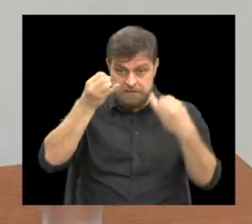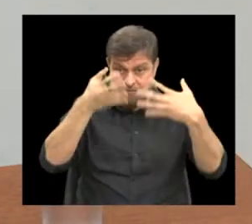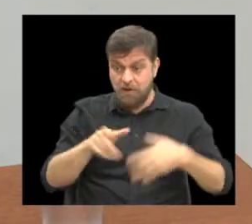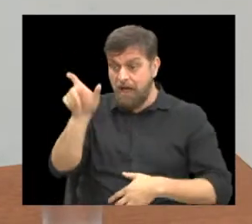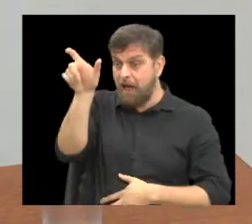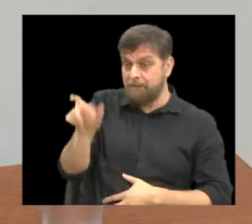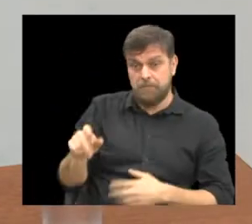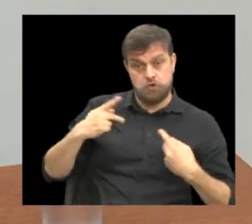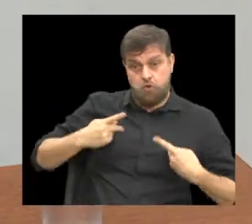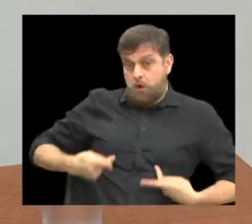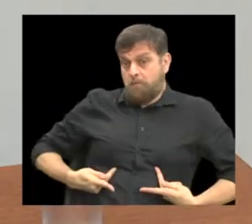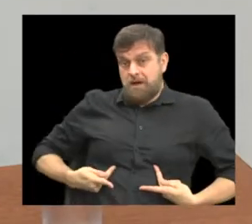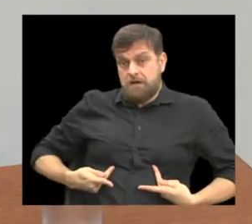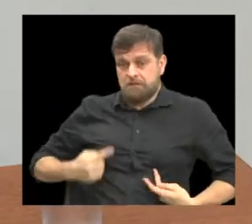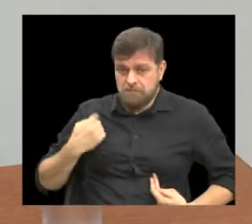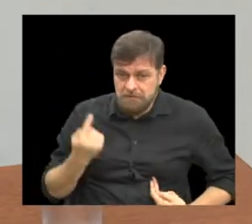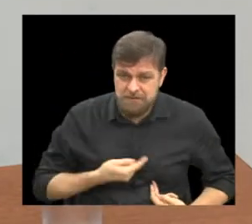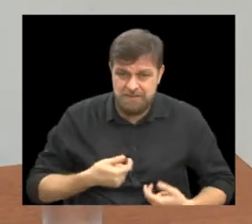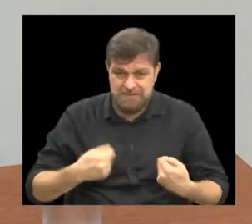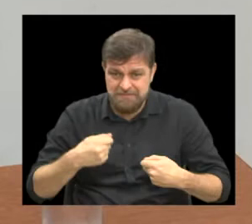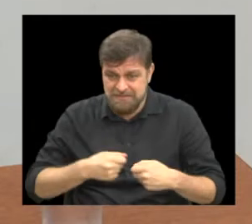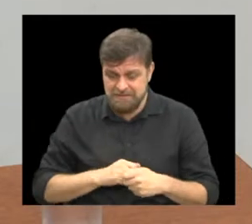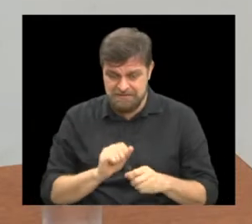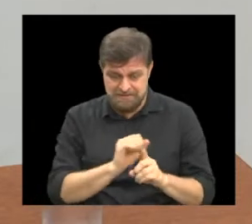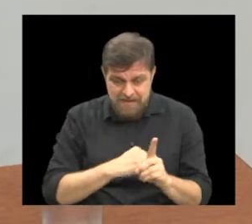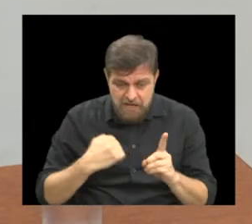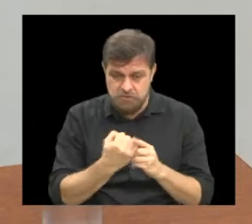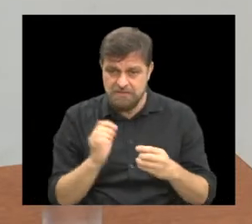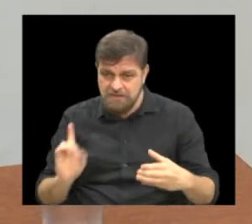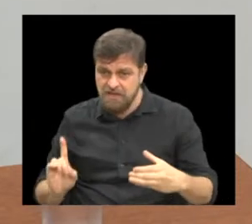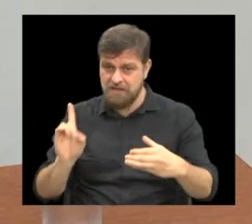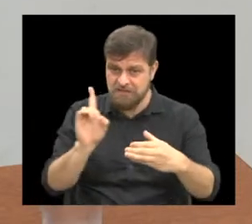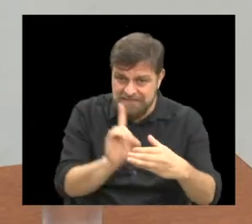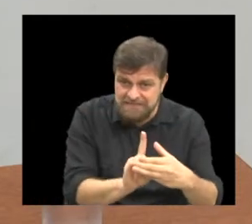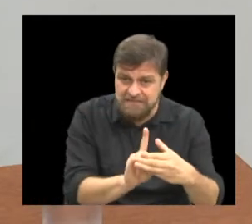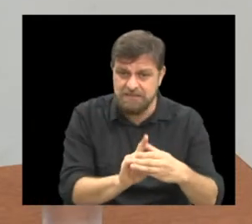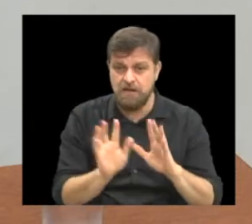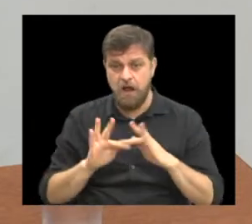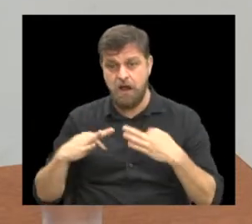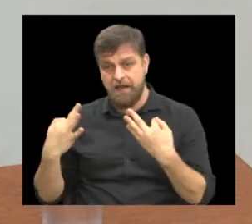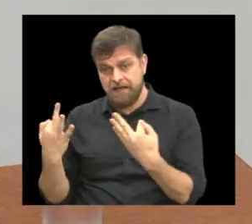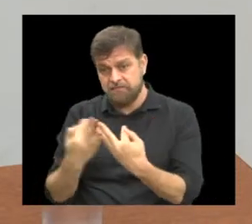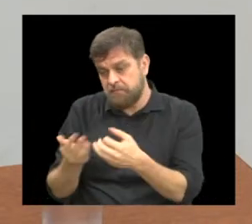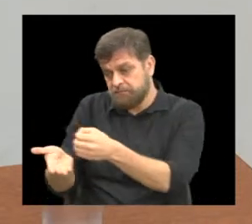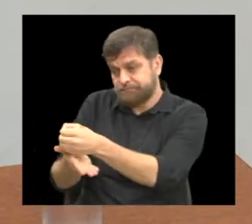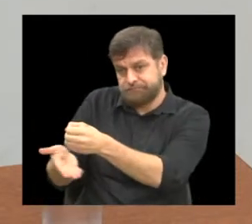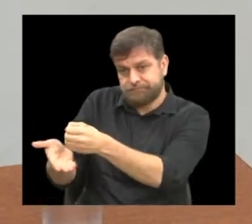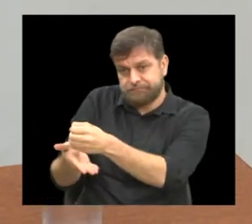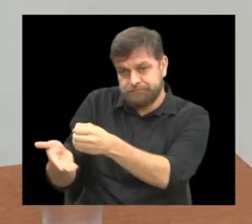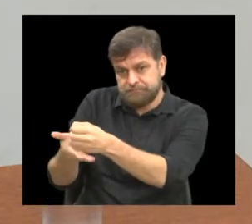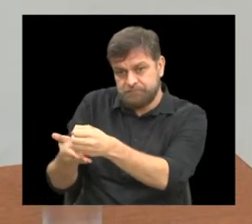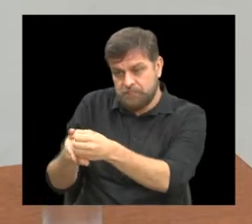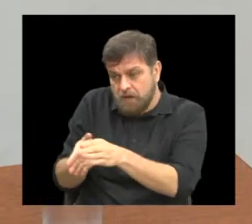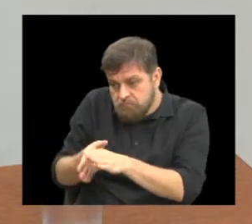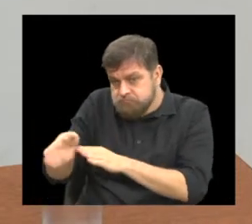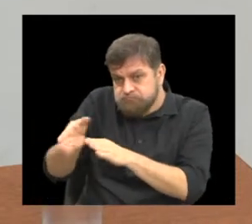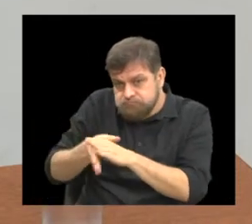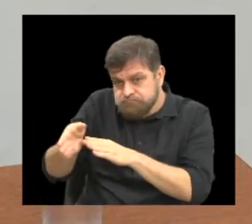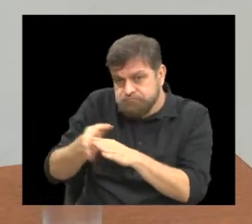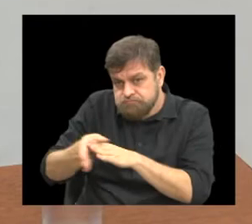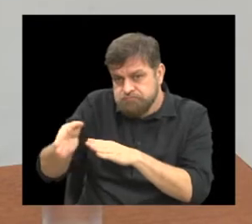humano. Então, a gente tem que colocar, tem que inserir na sociedade, e a família, nesse caso, é fundamental para orientação